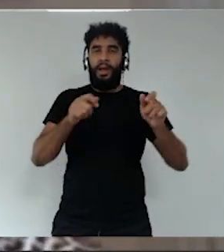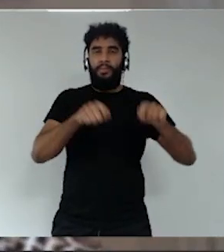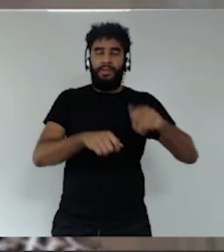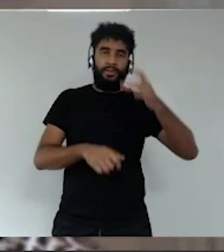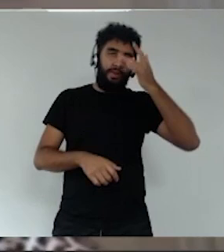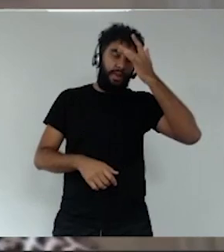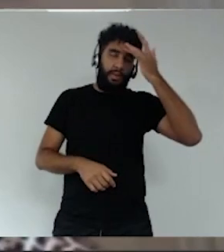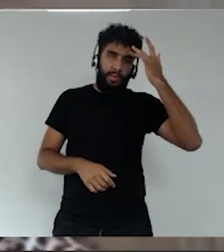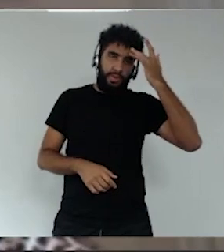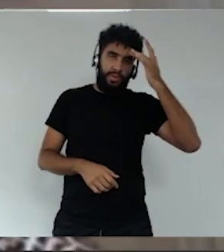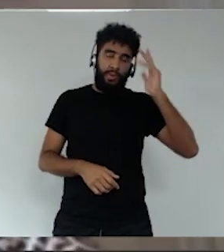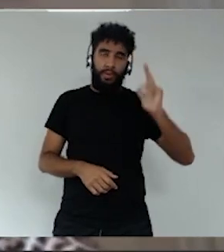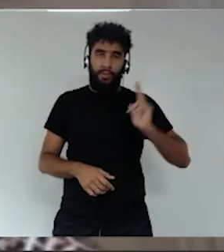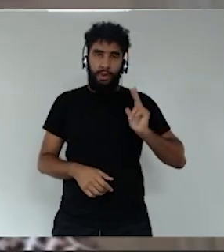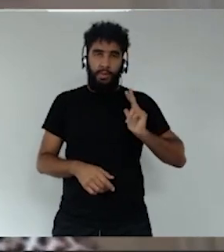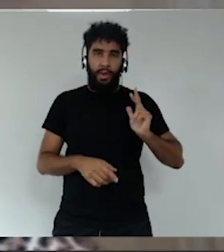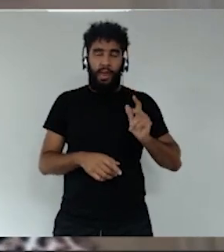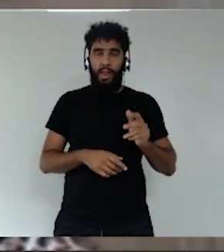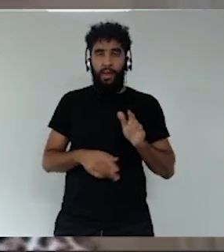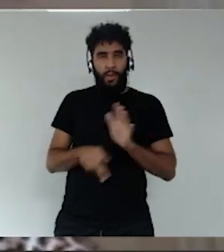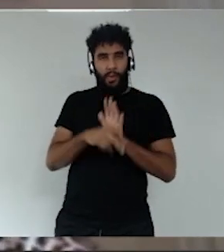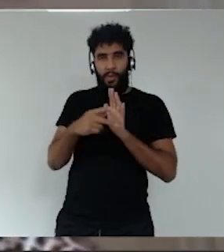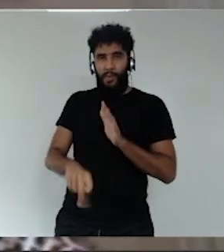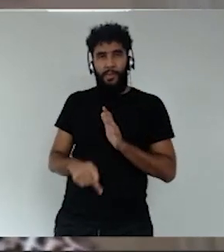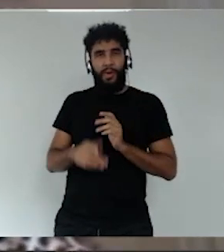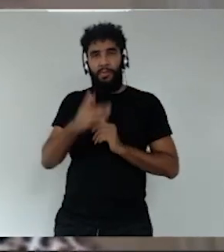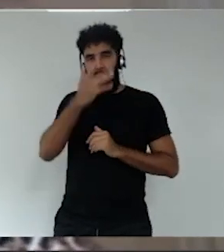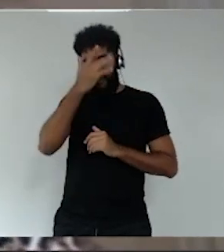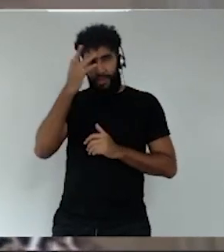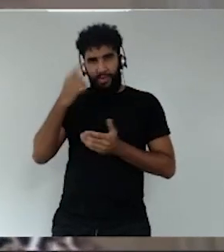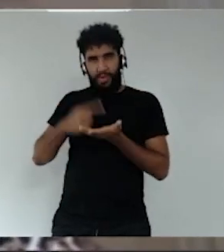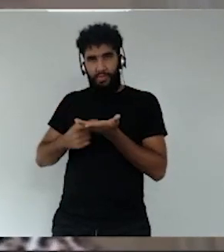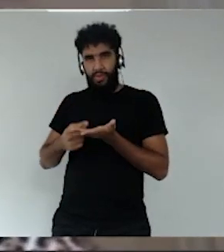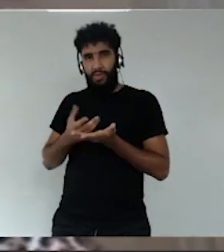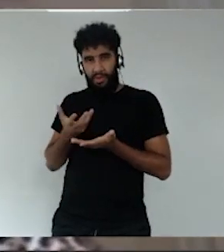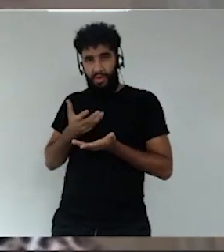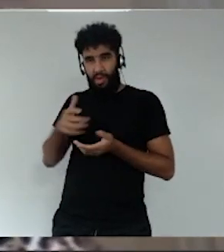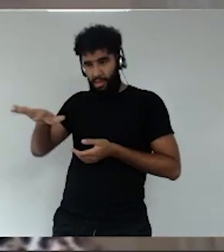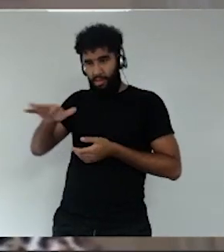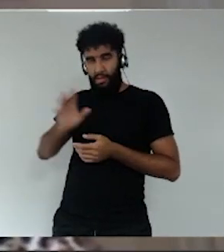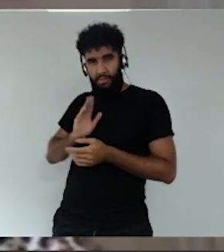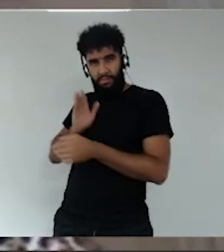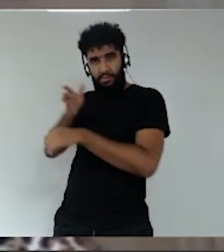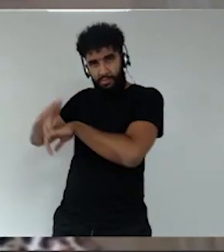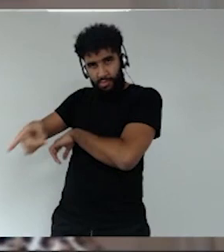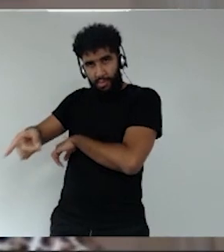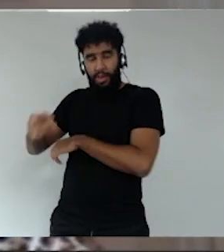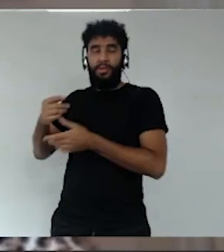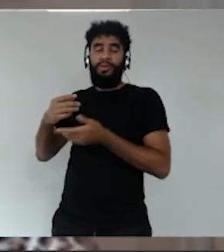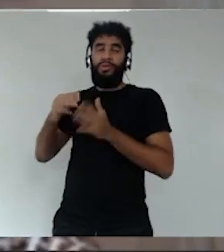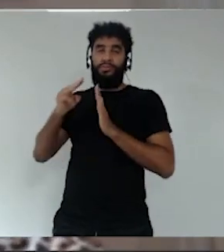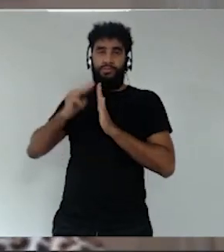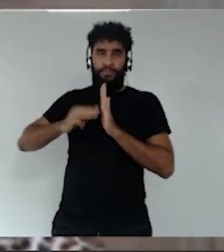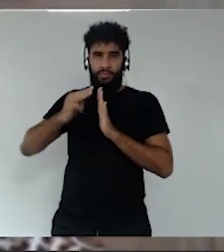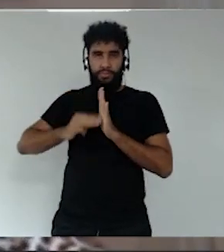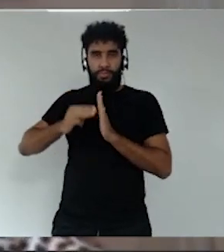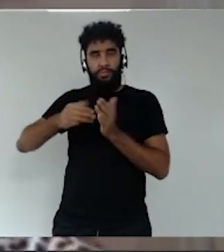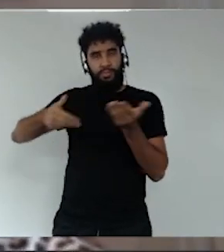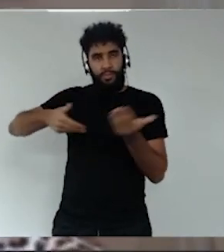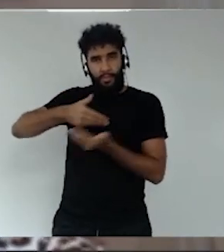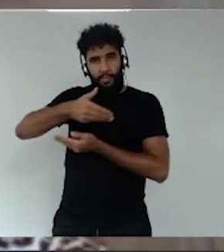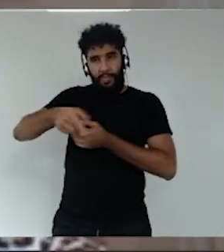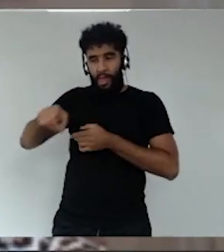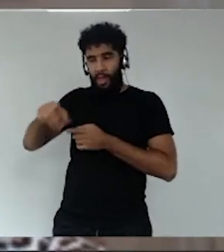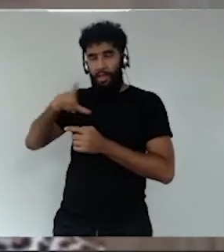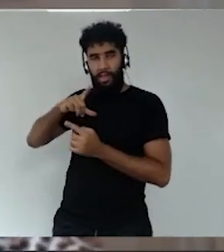ser buscada pelo próprio mediador que quer se inserir nesse mercado de métodos consensuais, para que ele